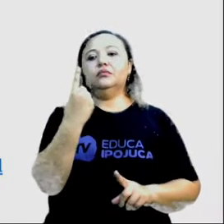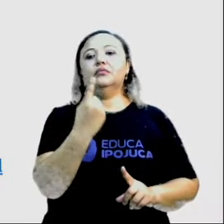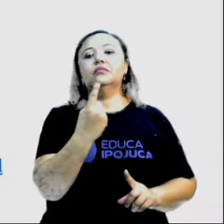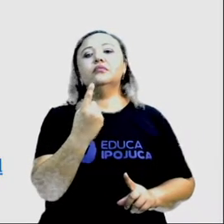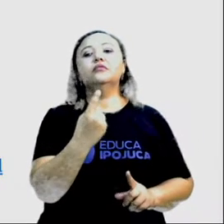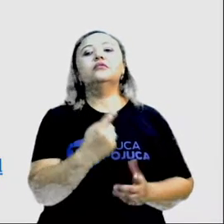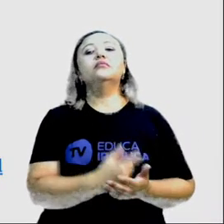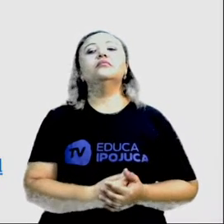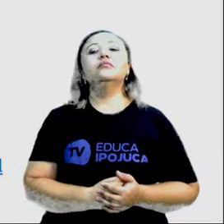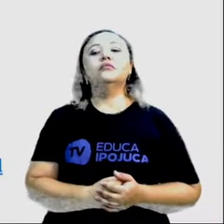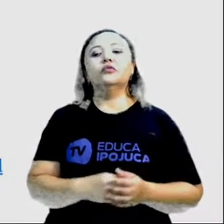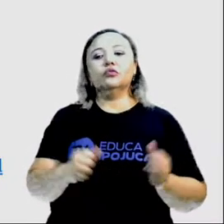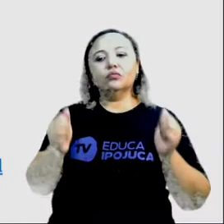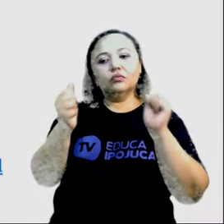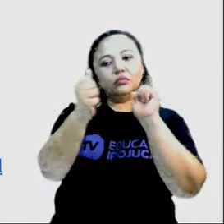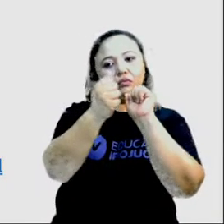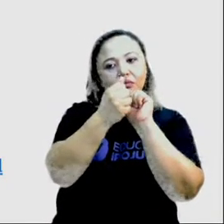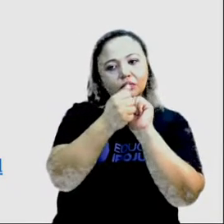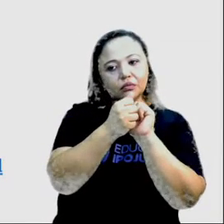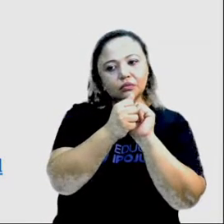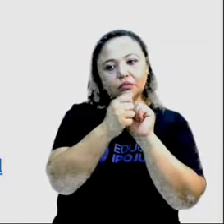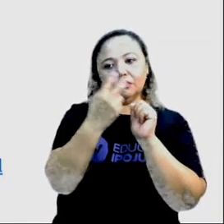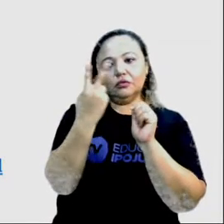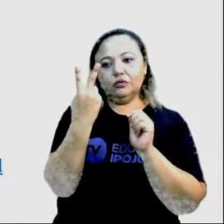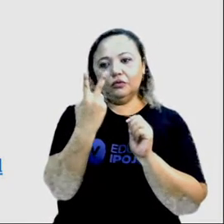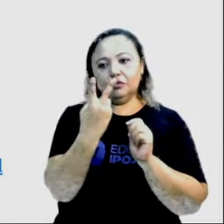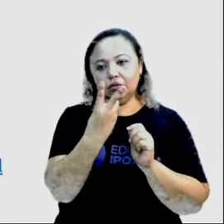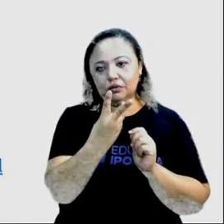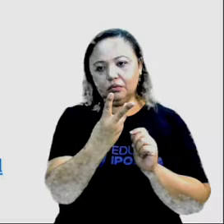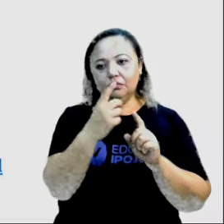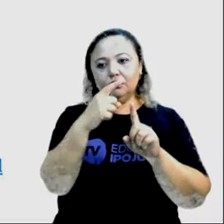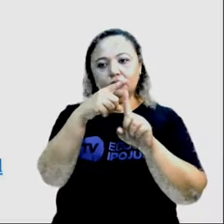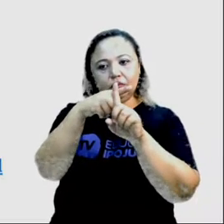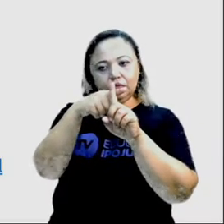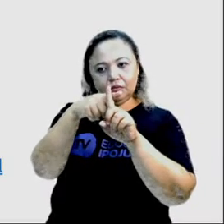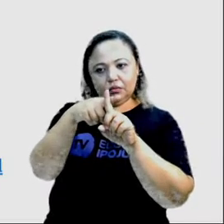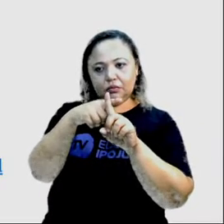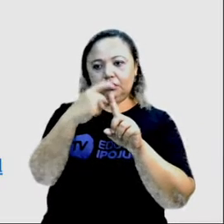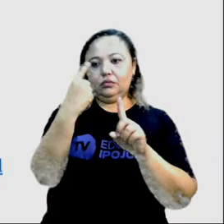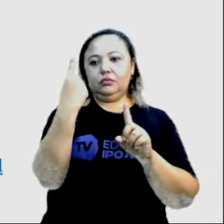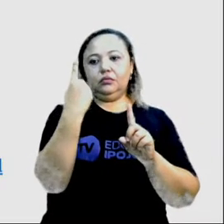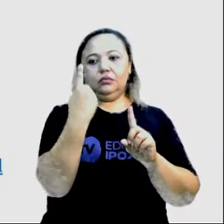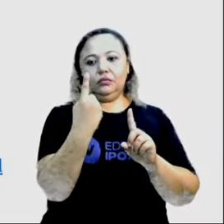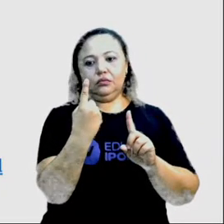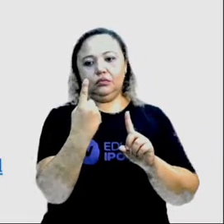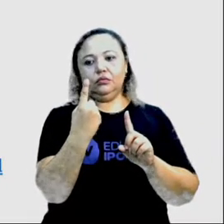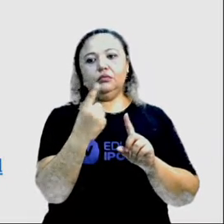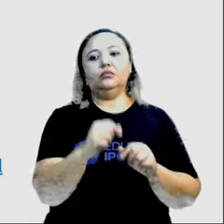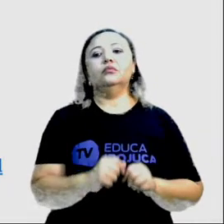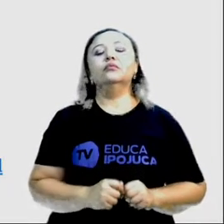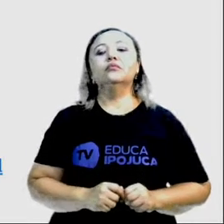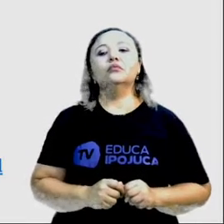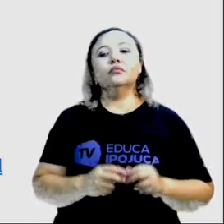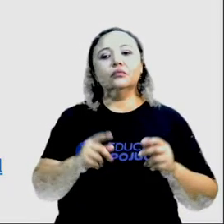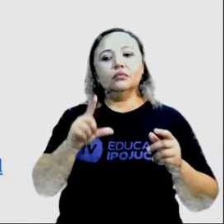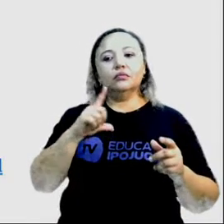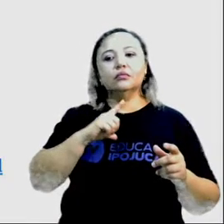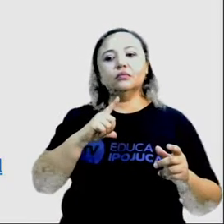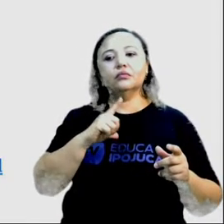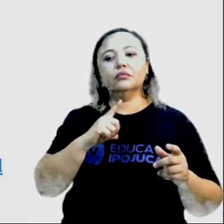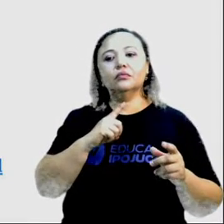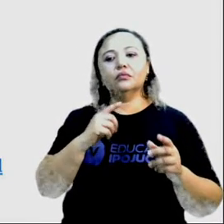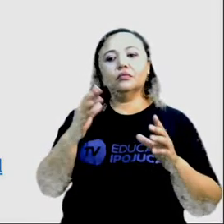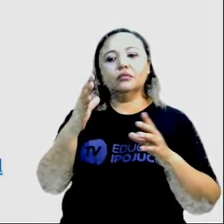1. Então, quando juntamos a quantidade 3 mais 1, temos